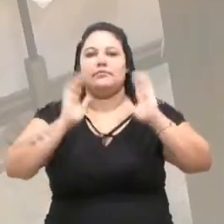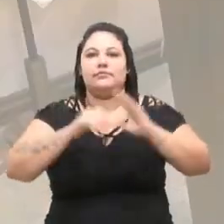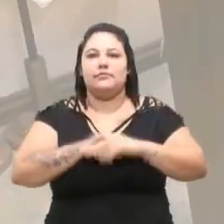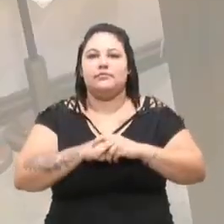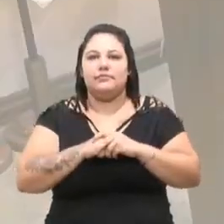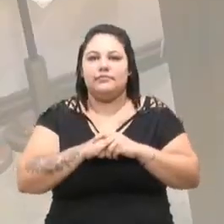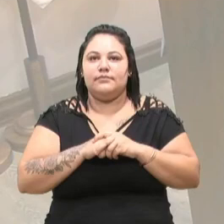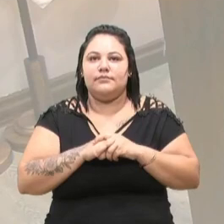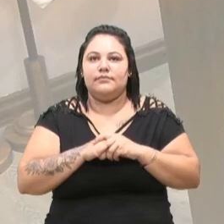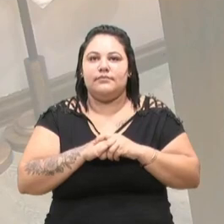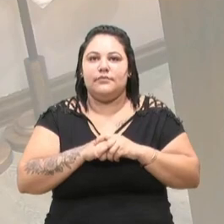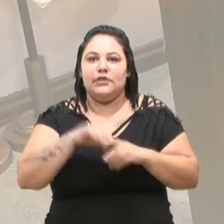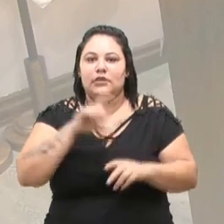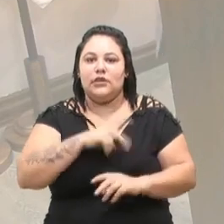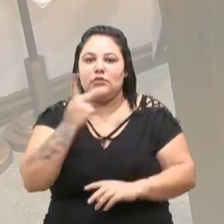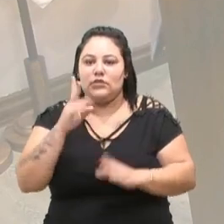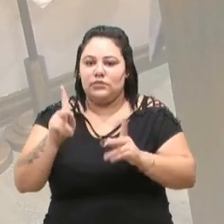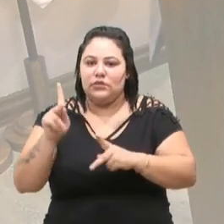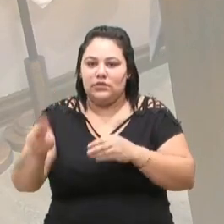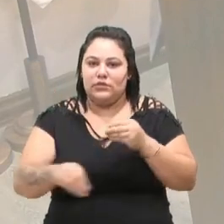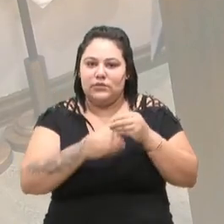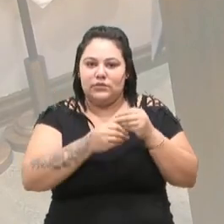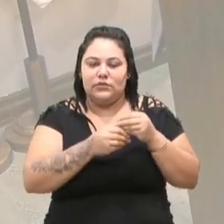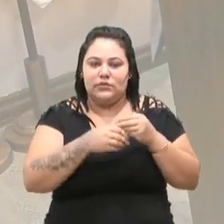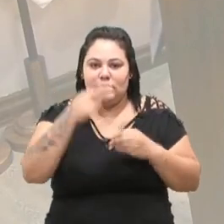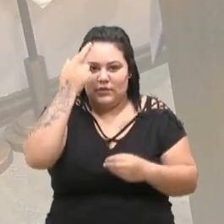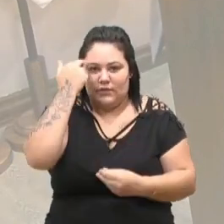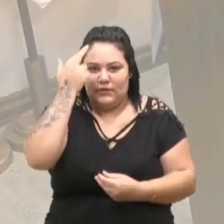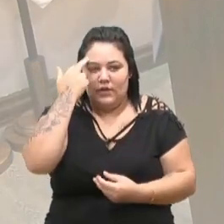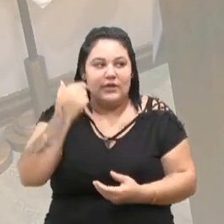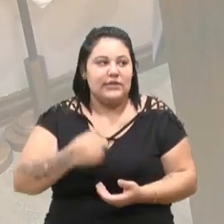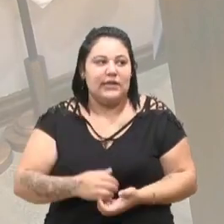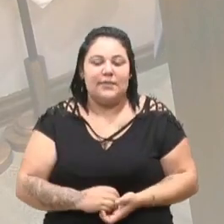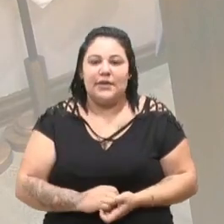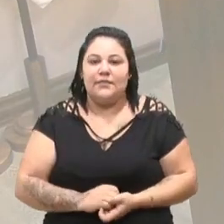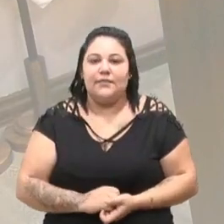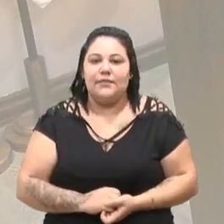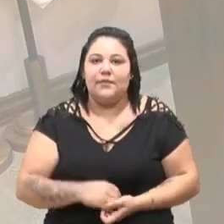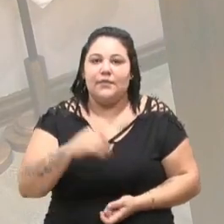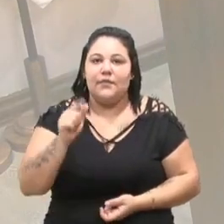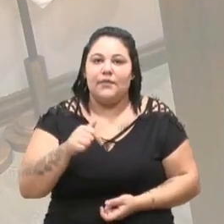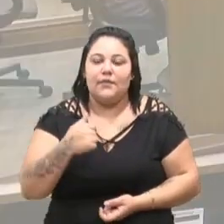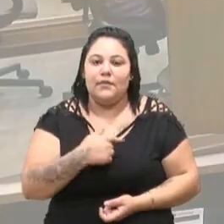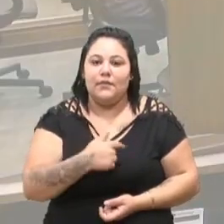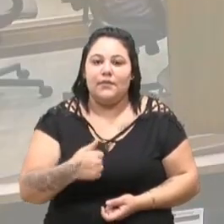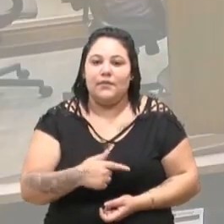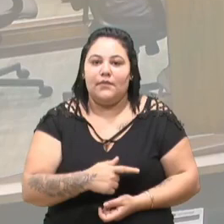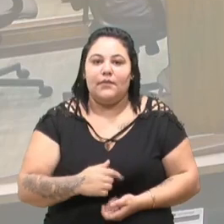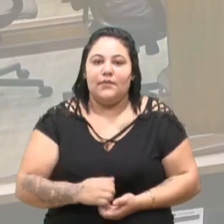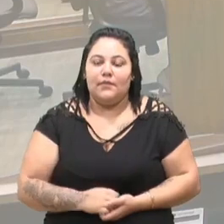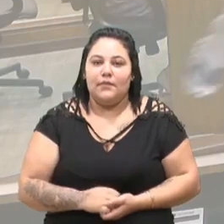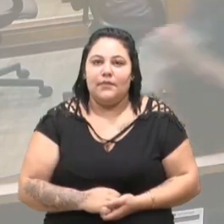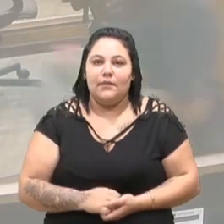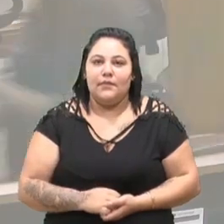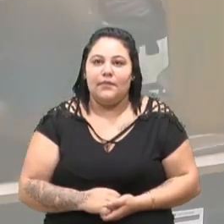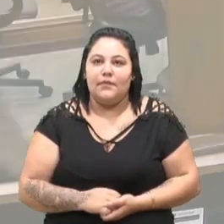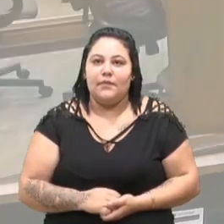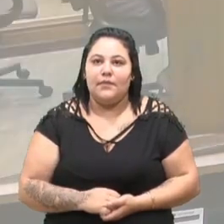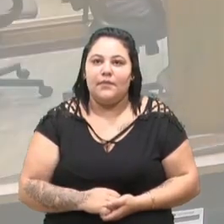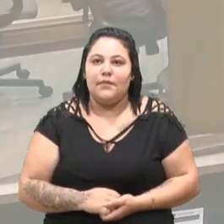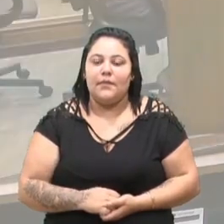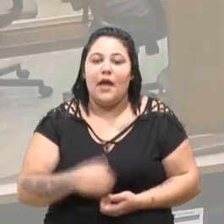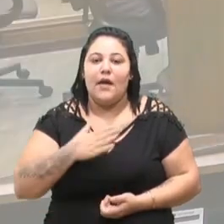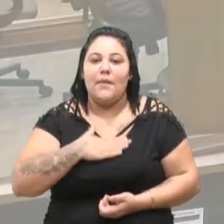2 apartes rapidinho, se puder, para o senhor vereador Rafael e o vereador Ambrosio. Vereador Zanquim. E depois eu quero fazer uma conclusão. Vereador Rafael. A minha Rafael.